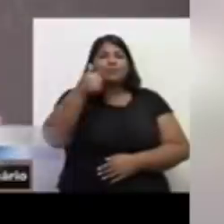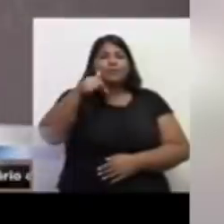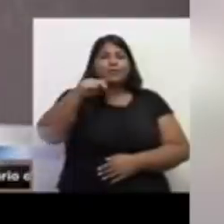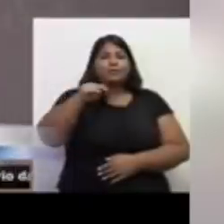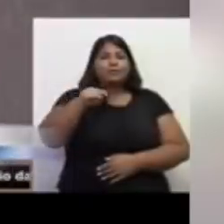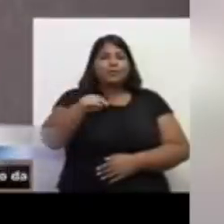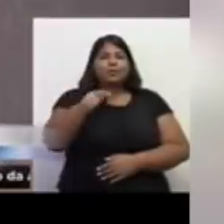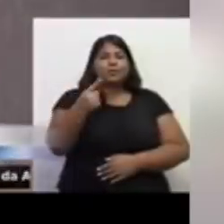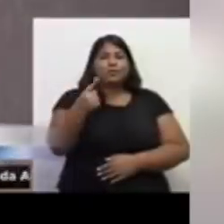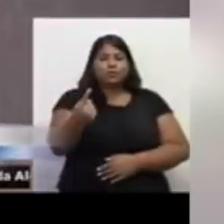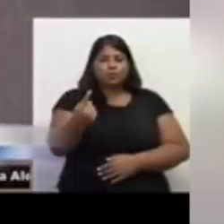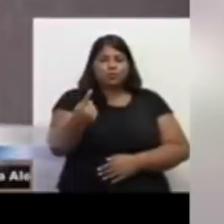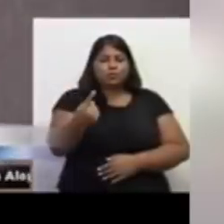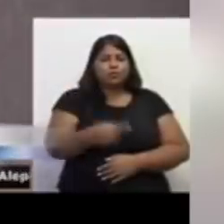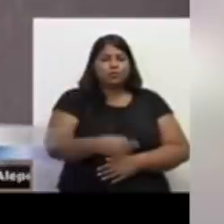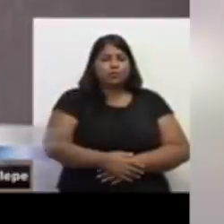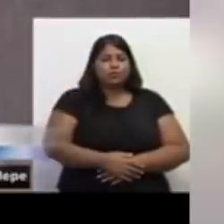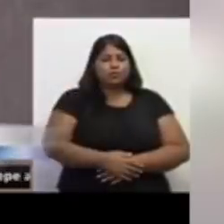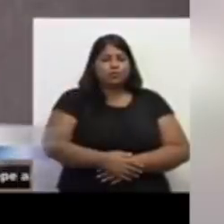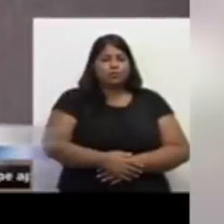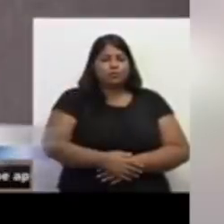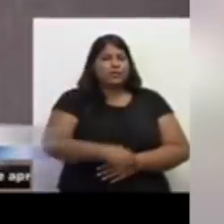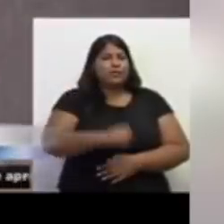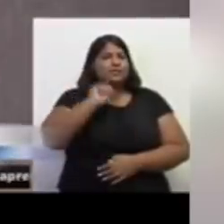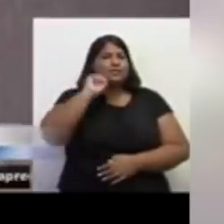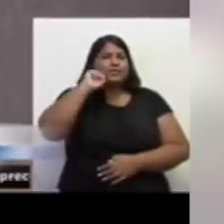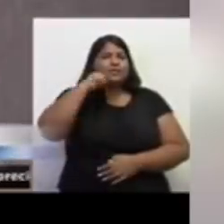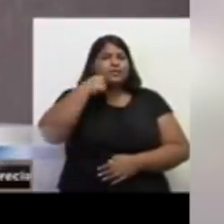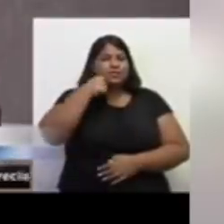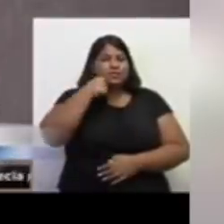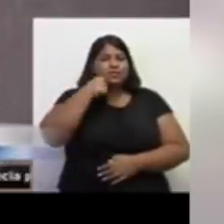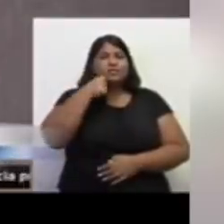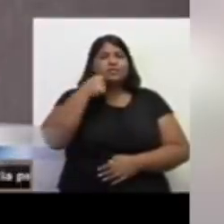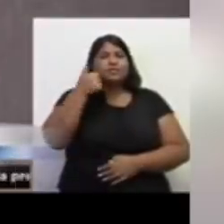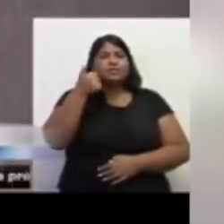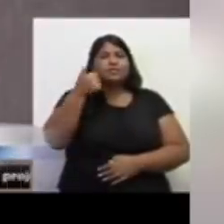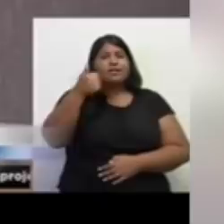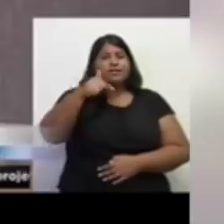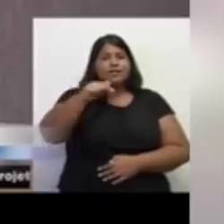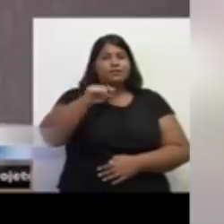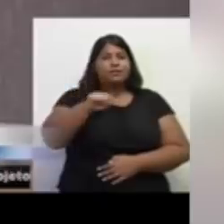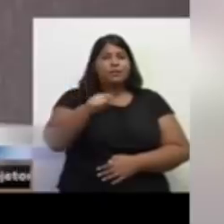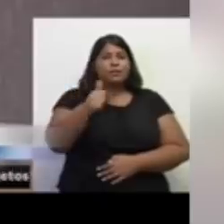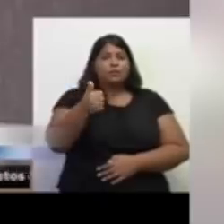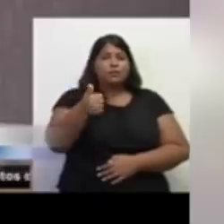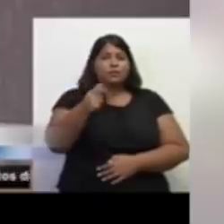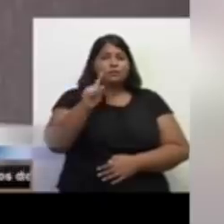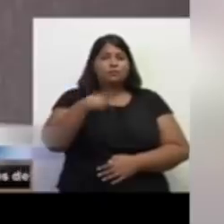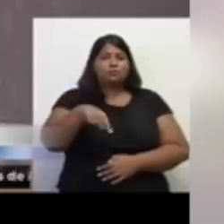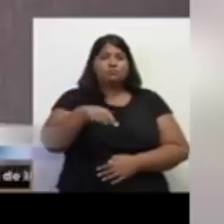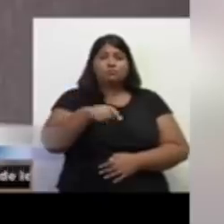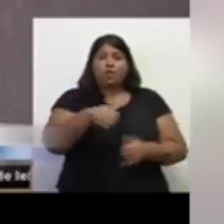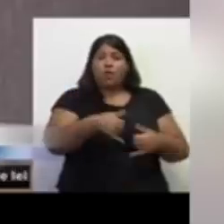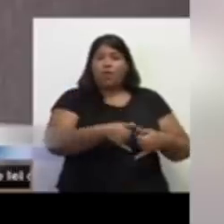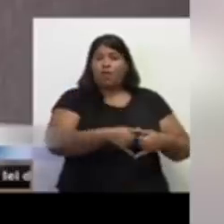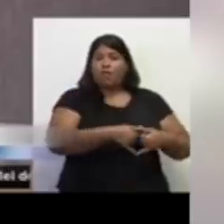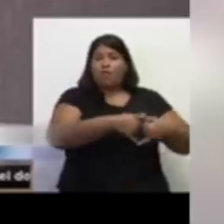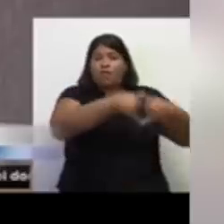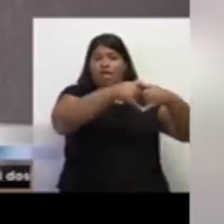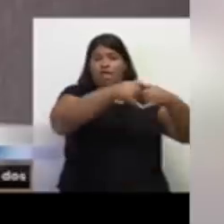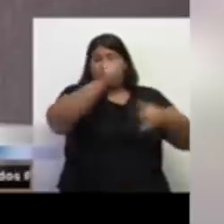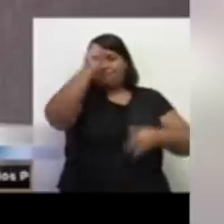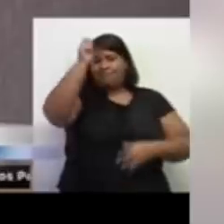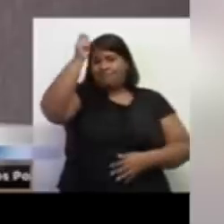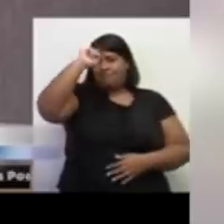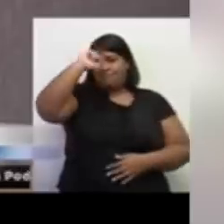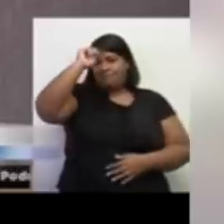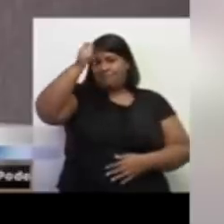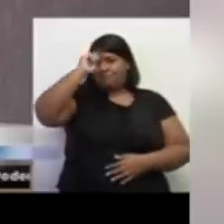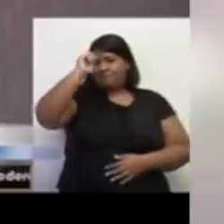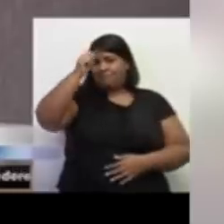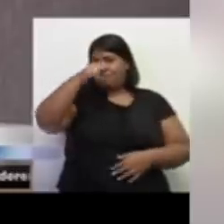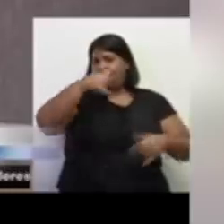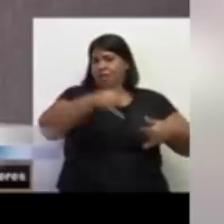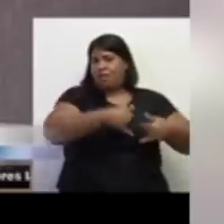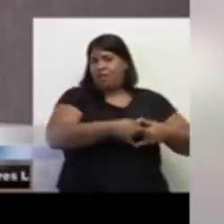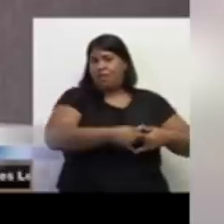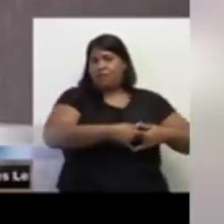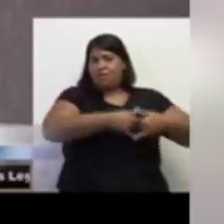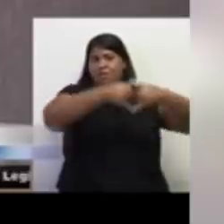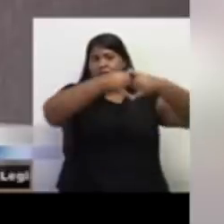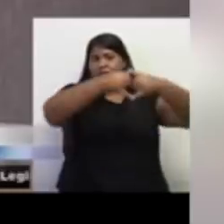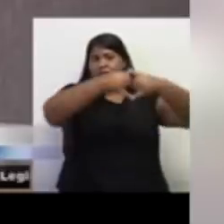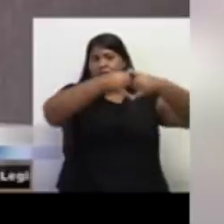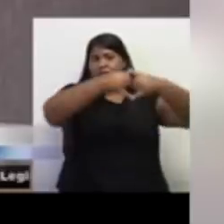Mais um troféu para o governador Paulo Câmara, campeão de desemprego no Brasil, segundo